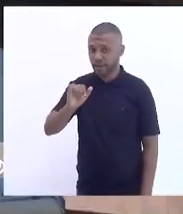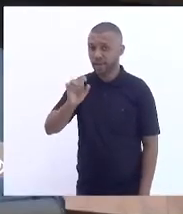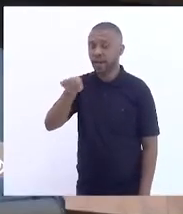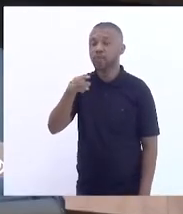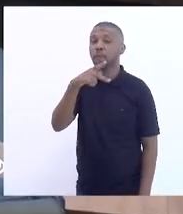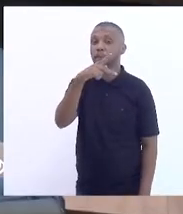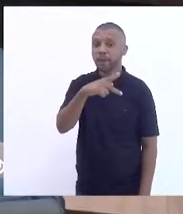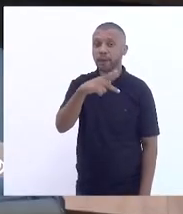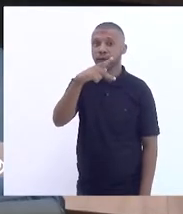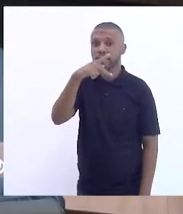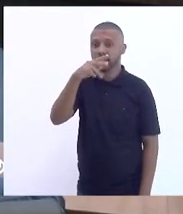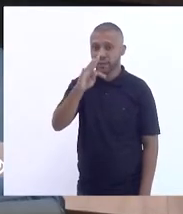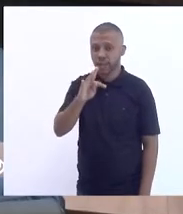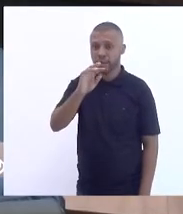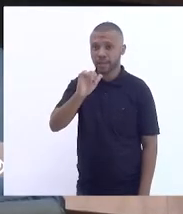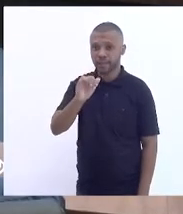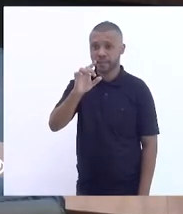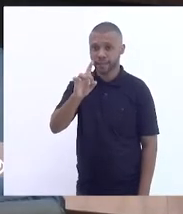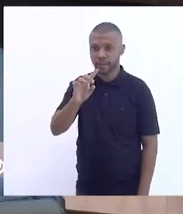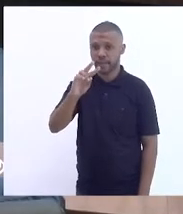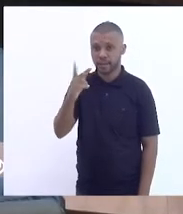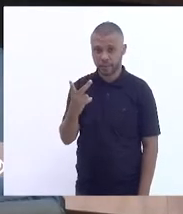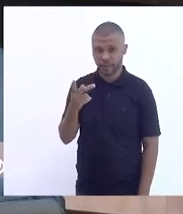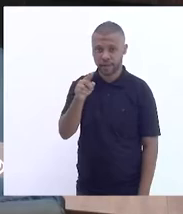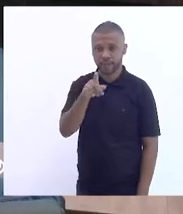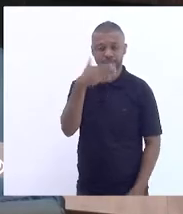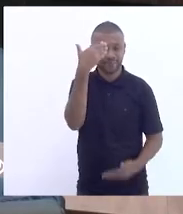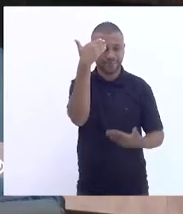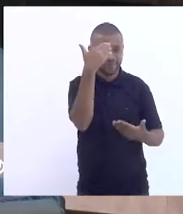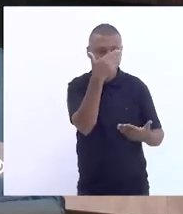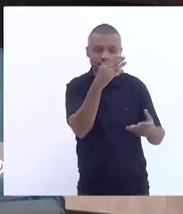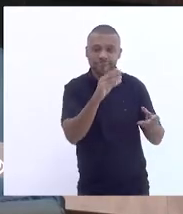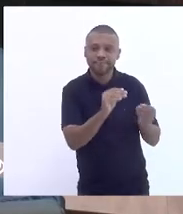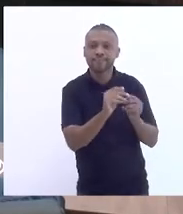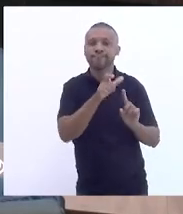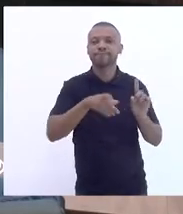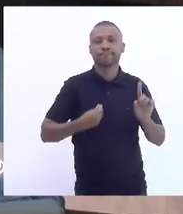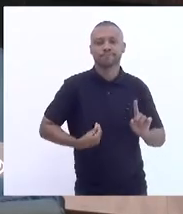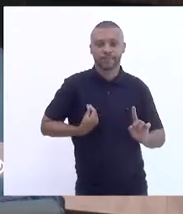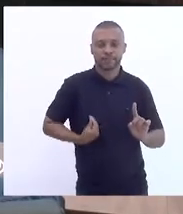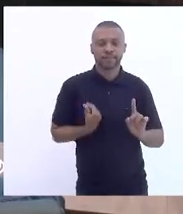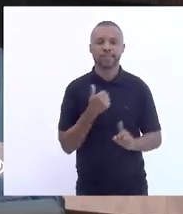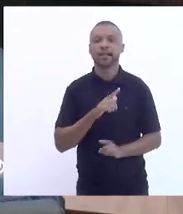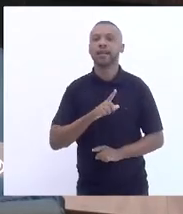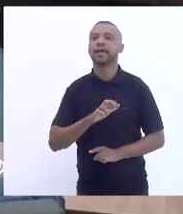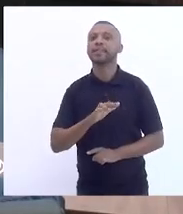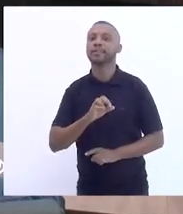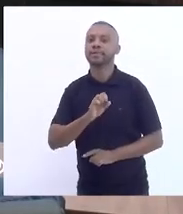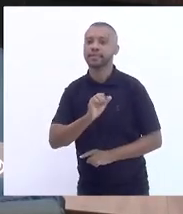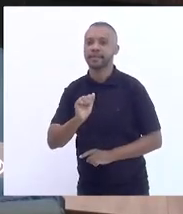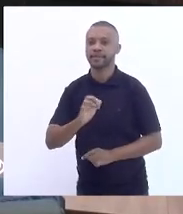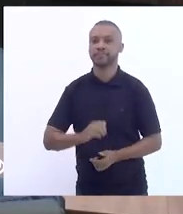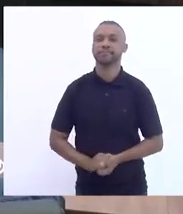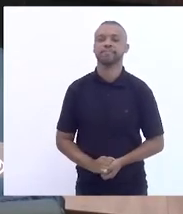bom Obrigada Larissa pela sua presença E aí